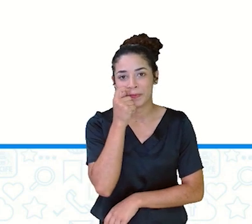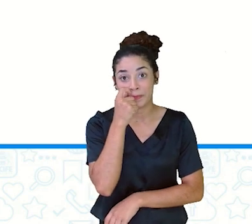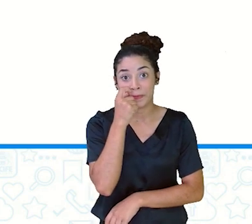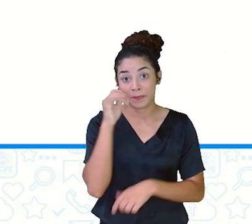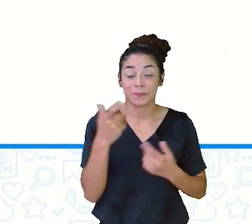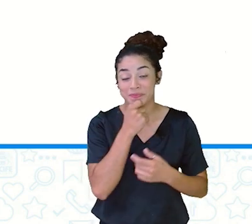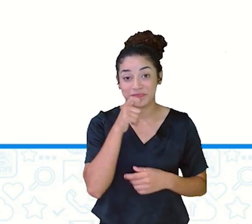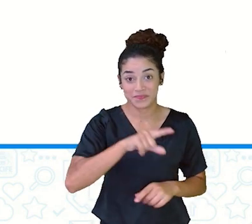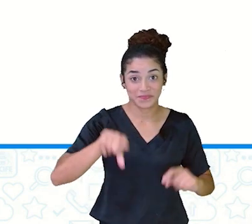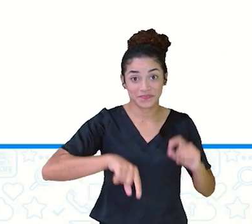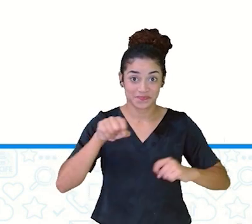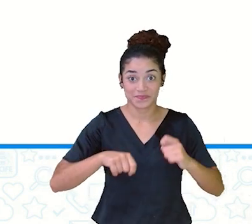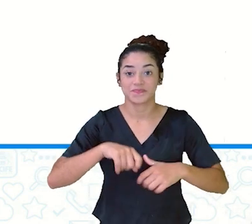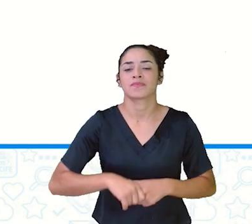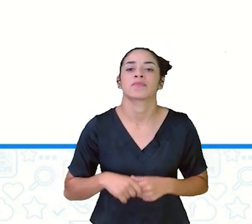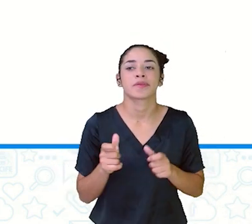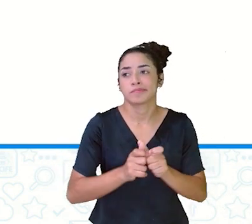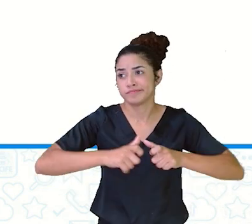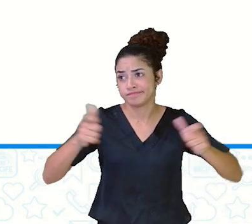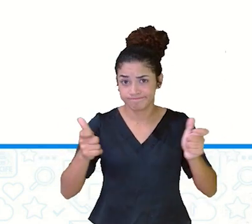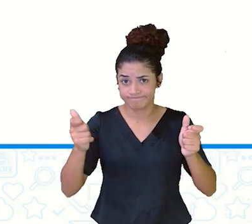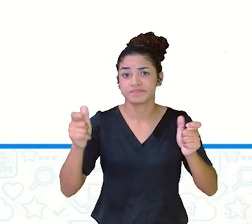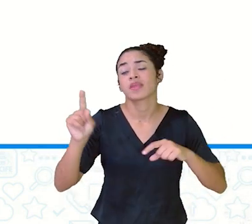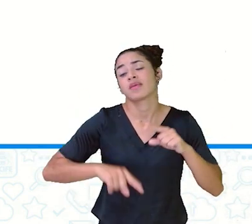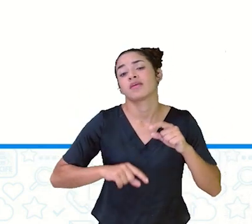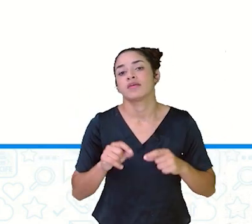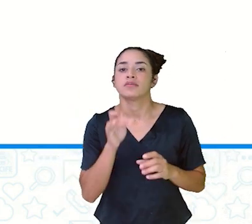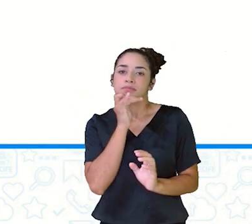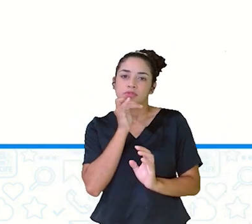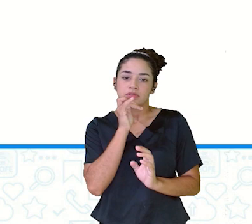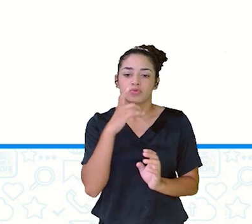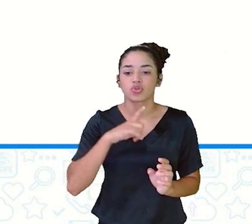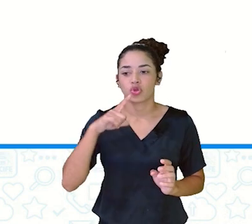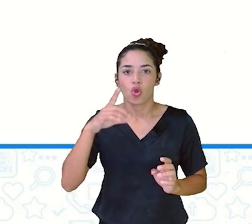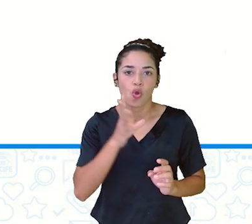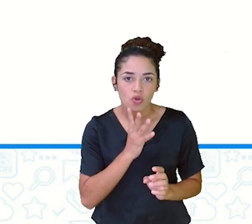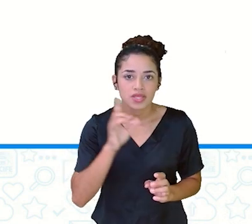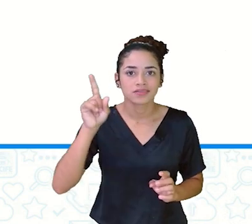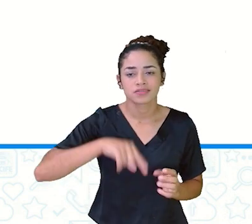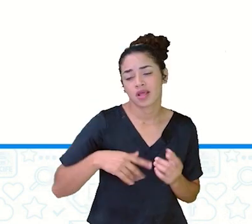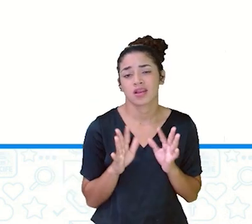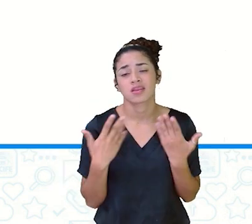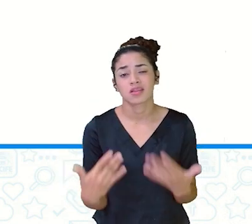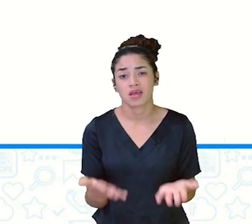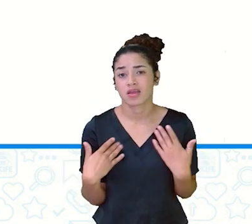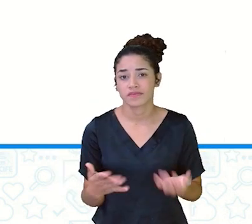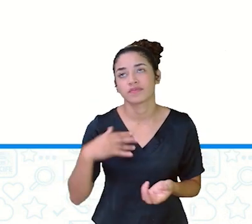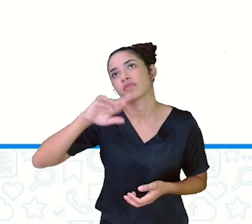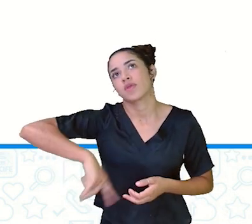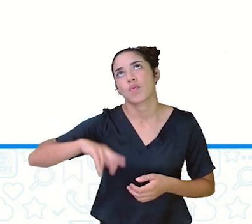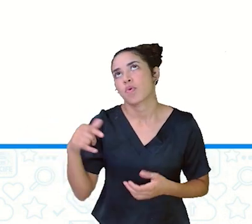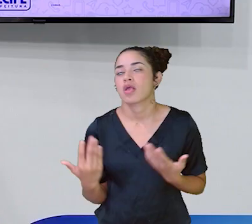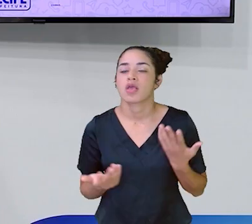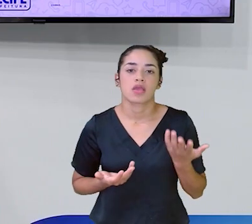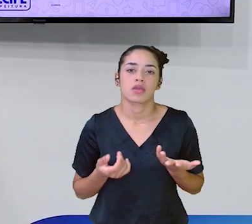geralmente, na maioria das vezes, o humor que nós temos acesso é leve, não é uma coisa